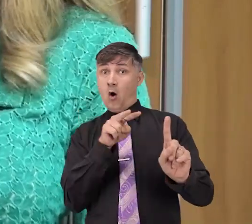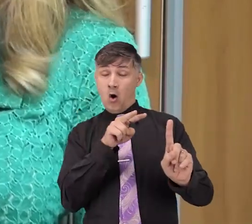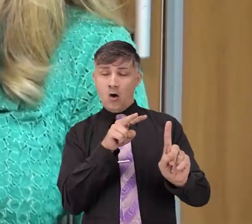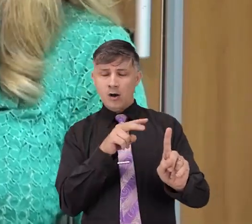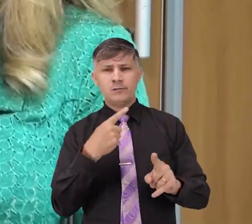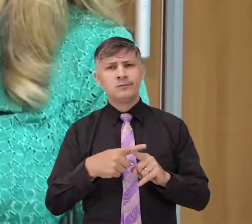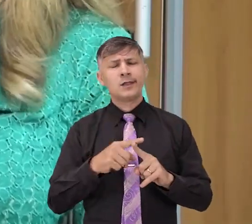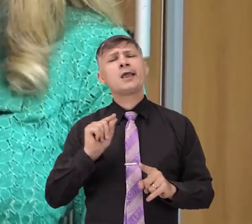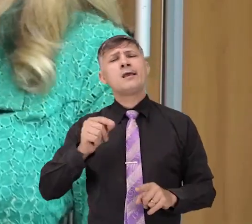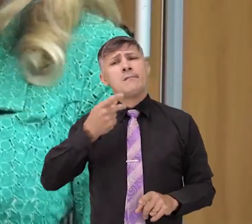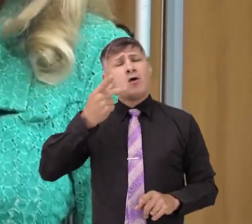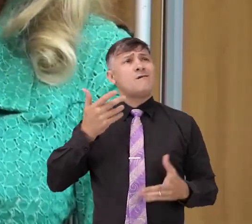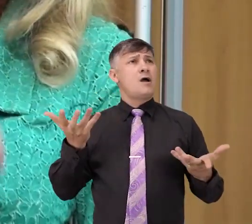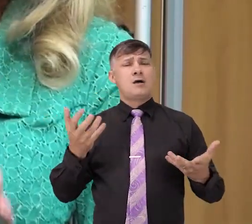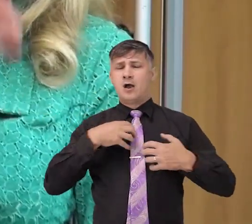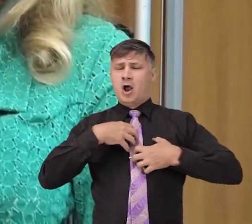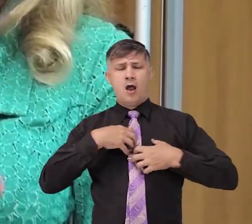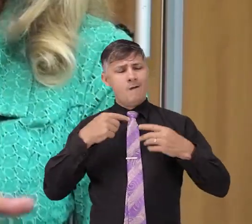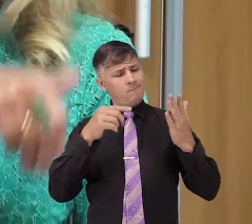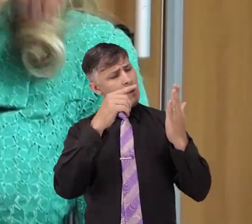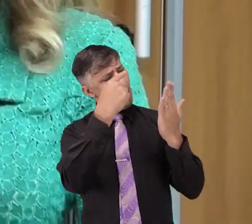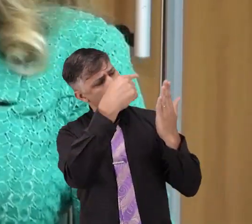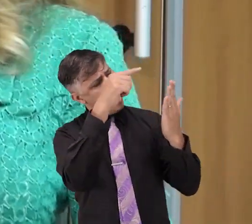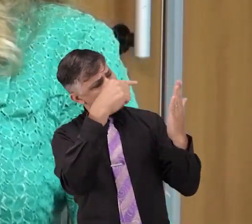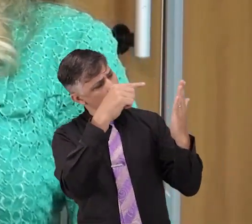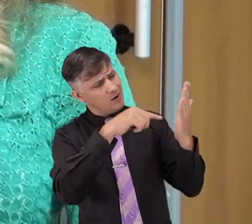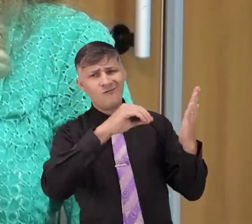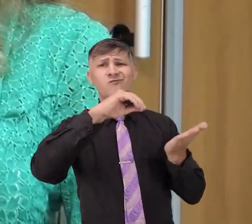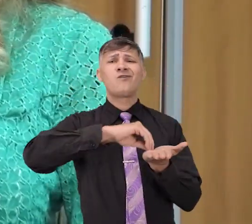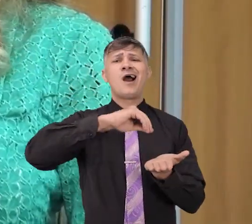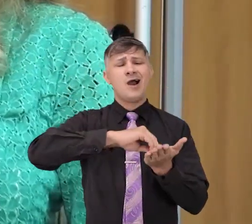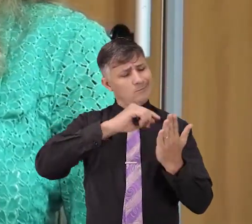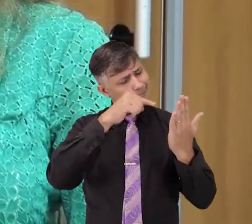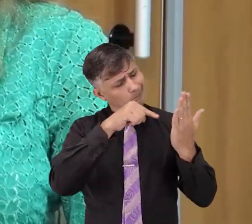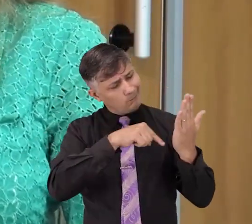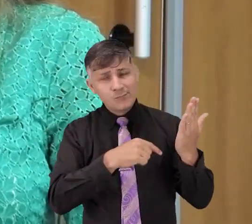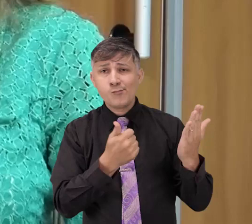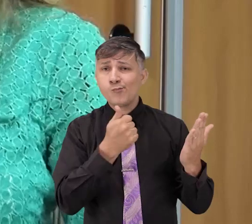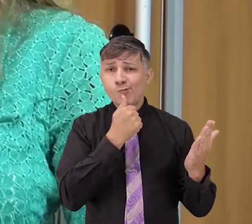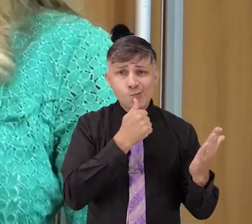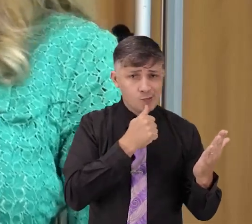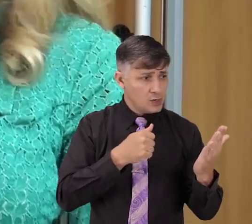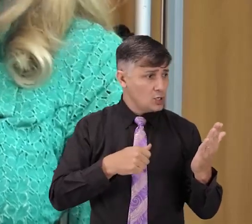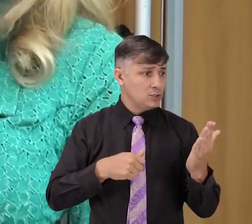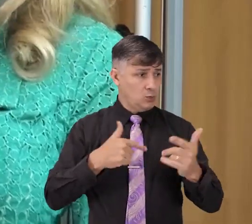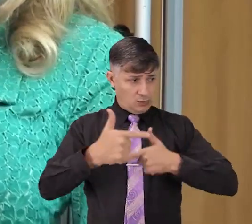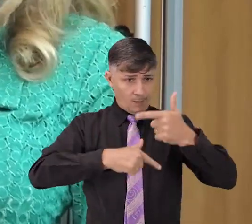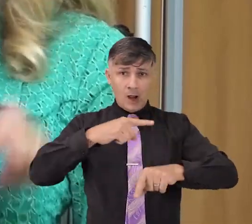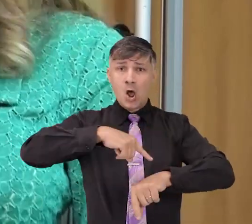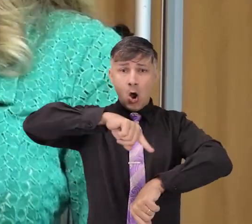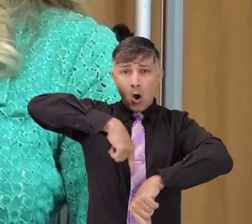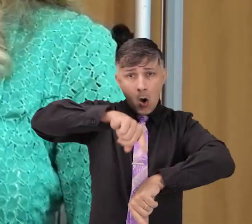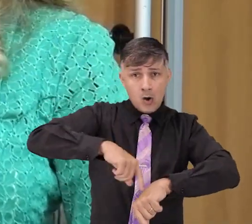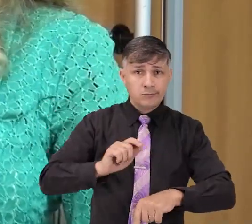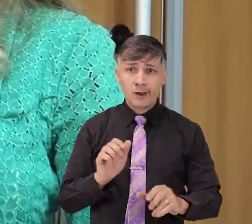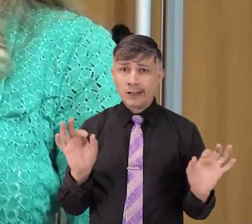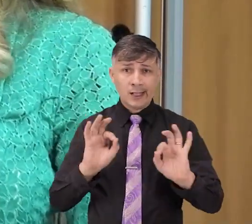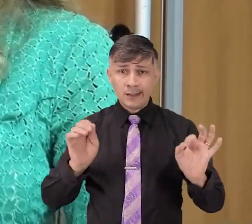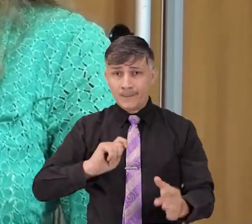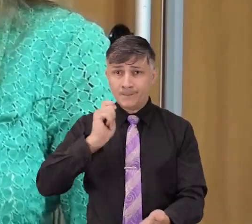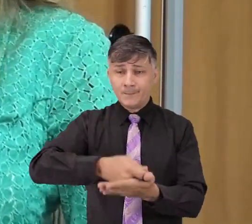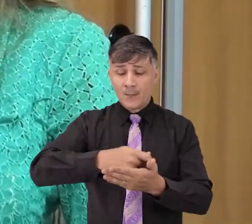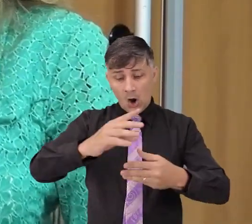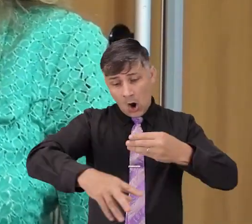melhor para dizer o seguinte: olha, não estão cumprindo, não observaram a sua jornada especial, não pagaram horas extras